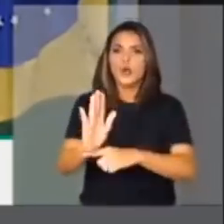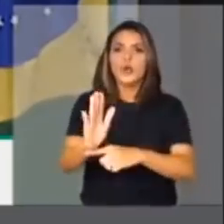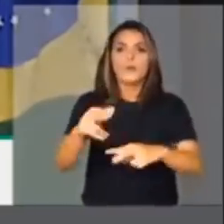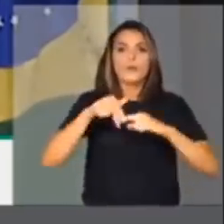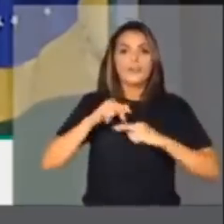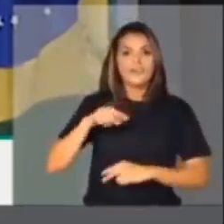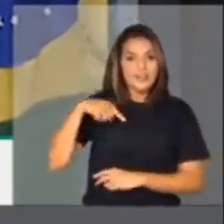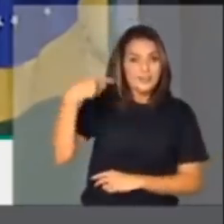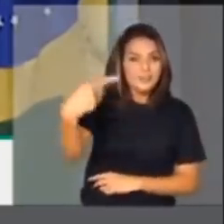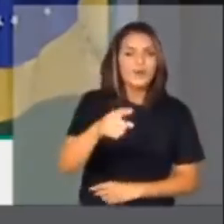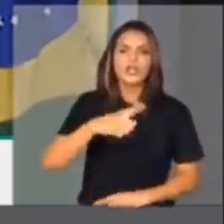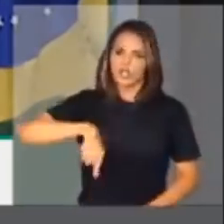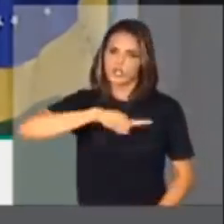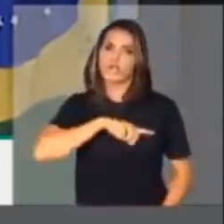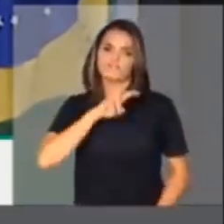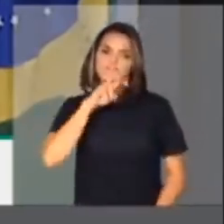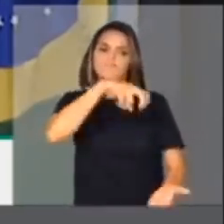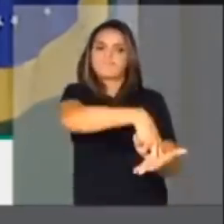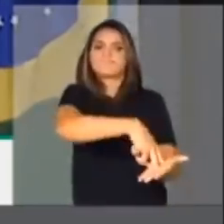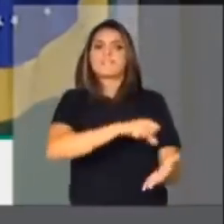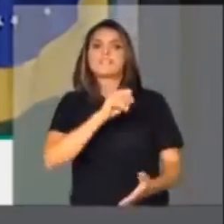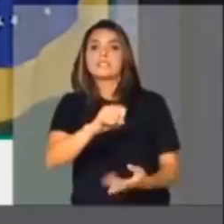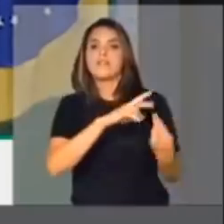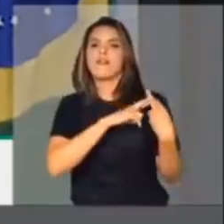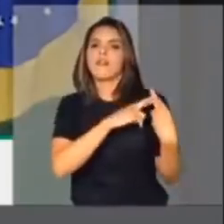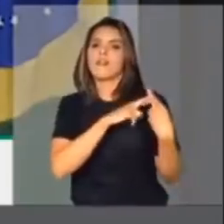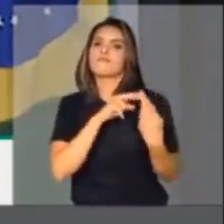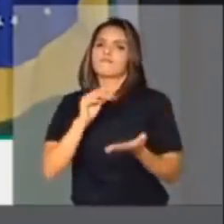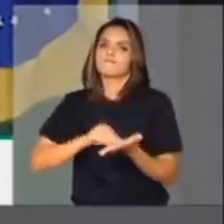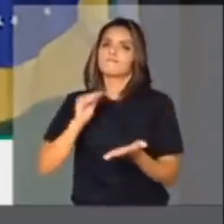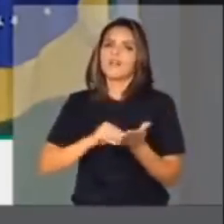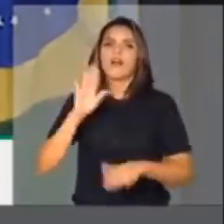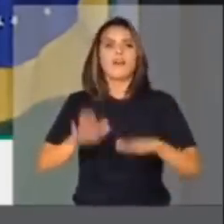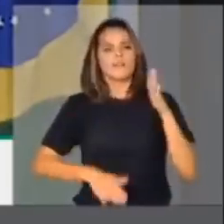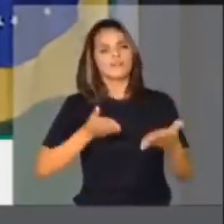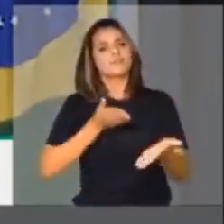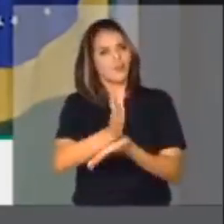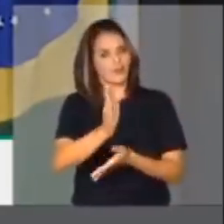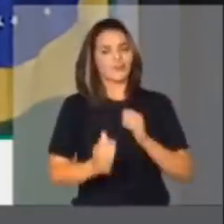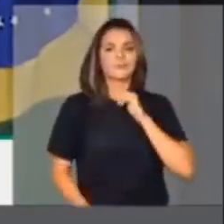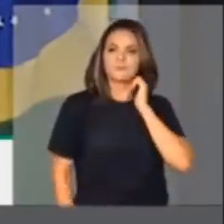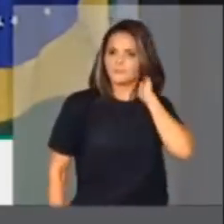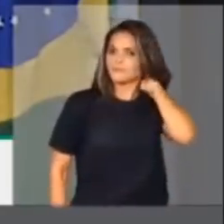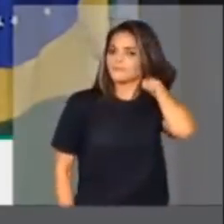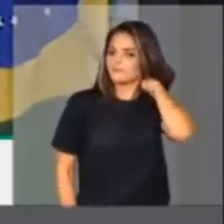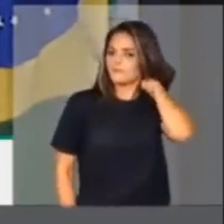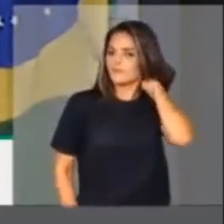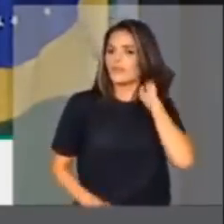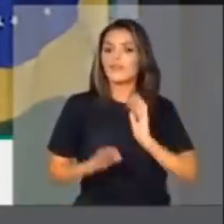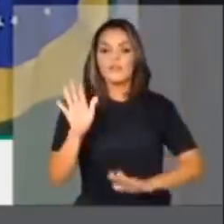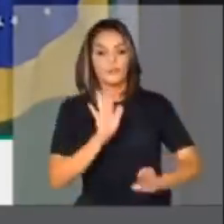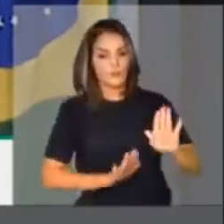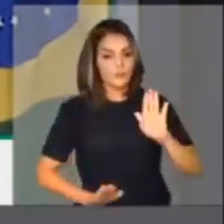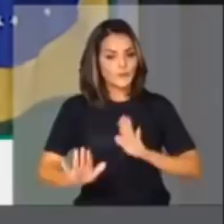todos seremos punidos pelos atos que irresponsavelmente muitas vezes acabam sendo tomados. Vamos manter a